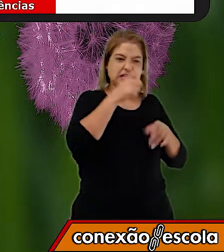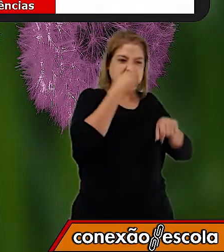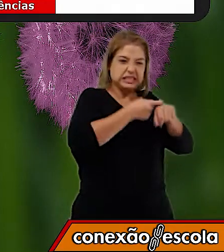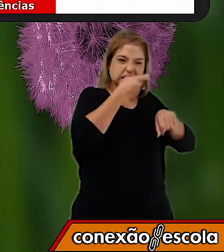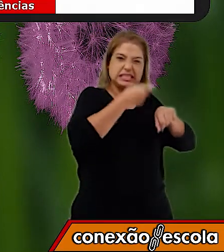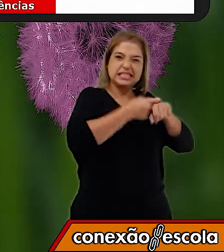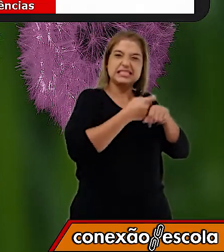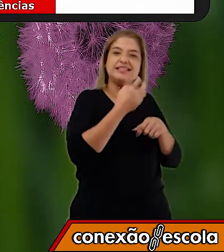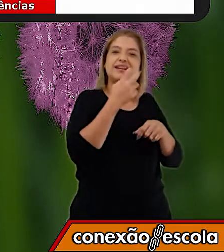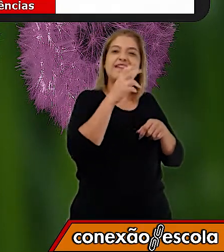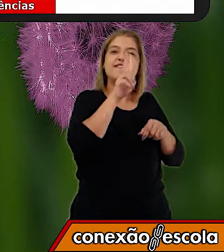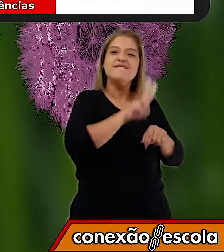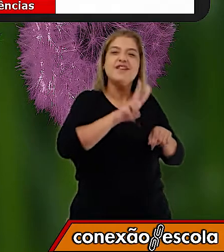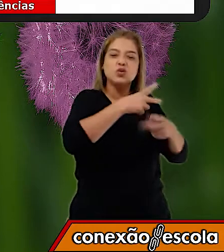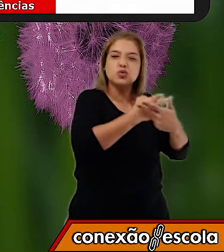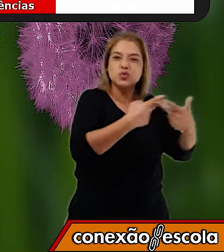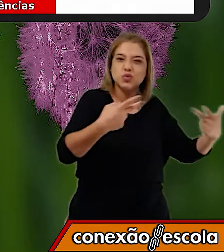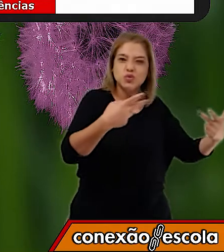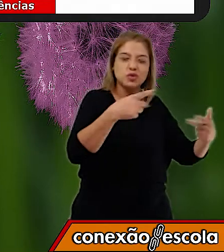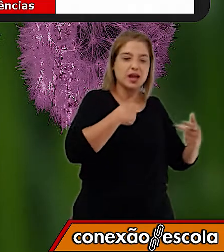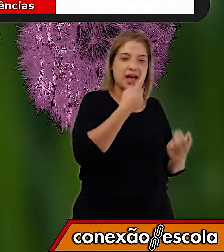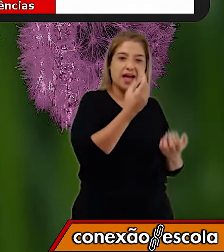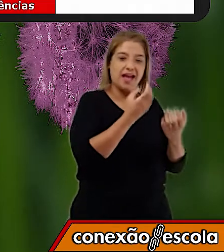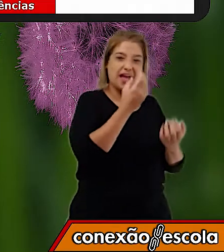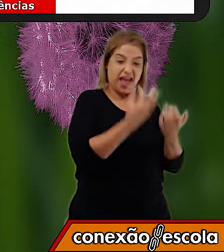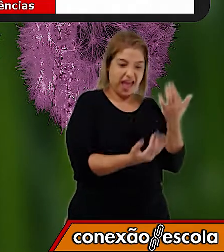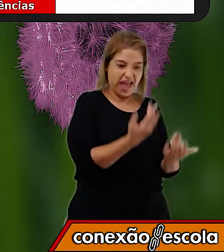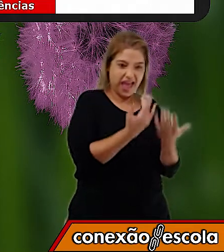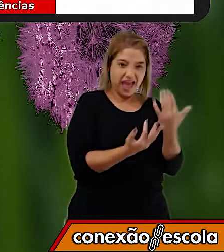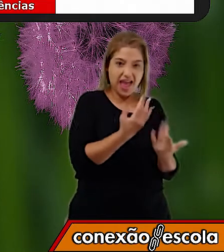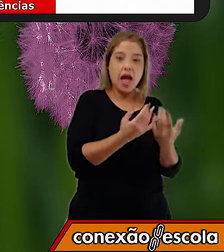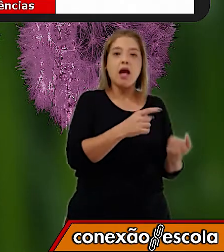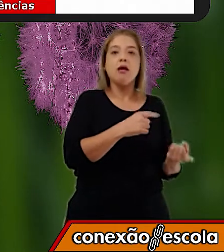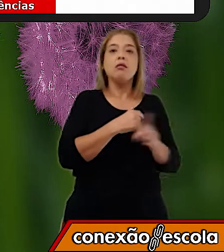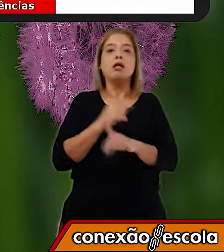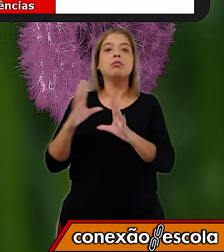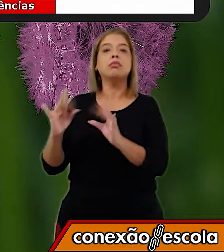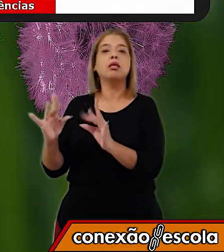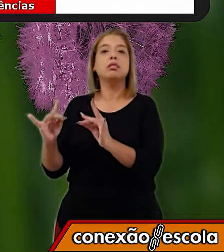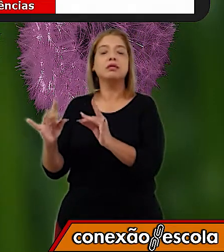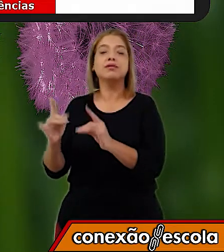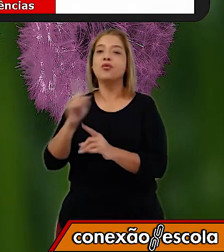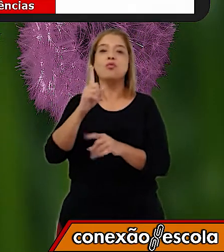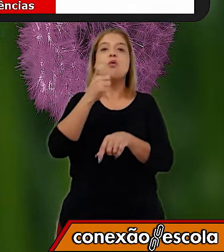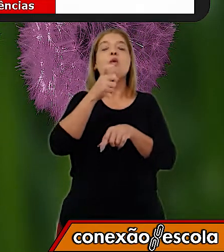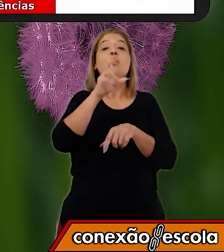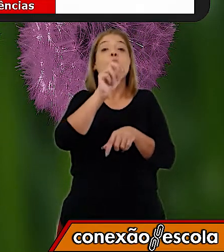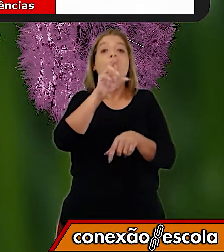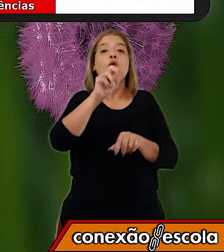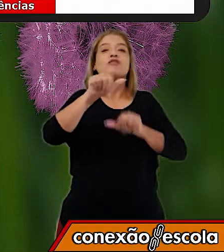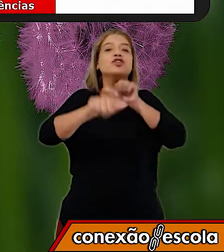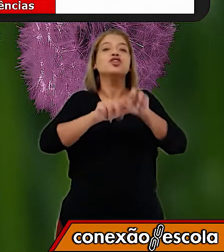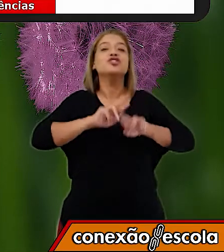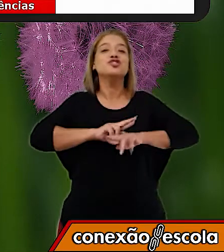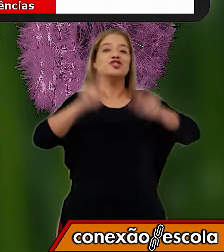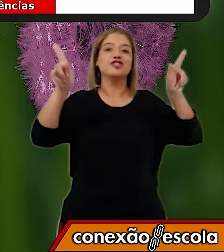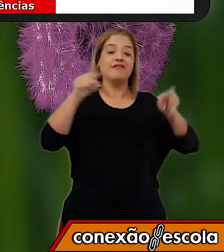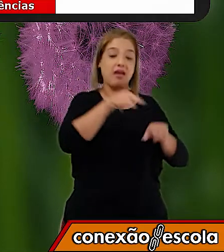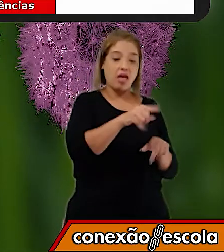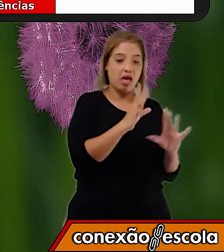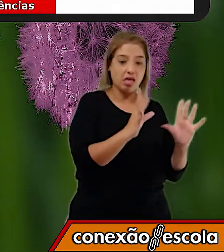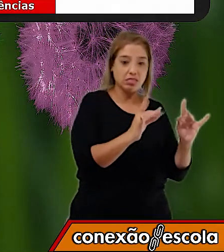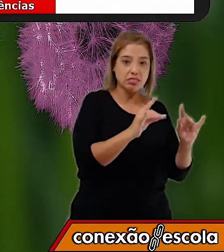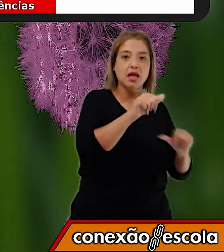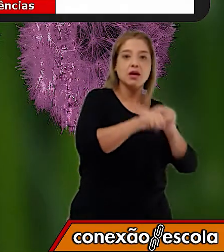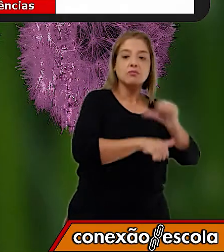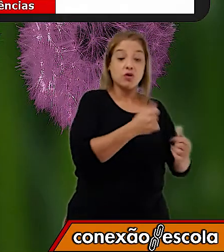ser cozidos, ficam moles, com o ovo acontece exatamente o oposto. Mas e essa mudança que ocorreu?